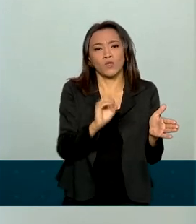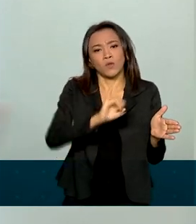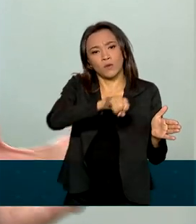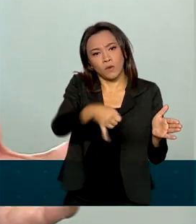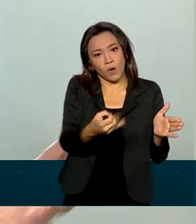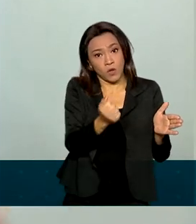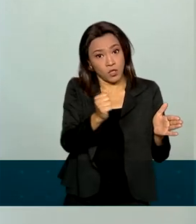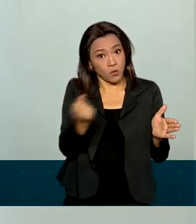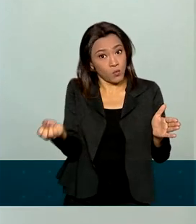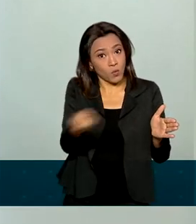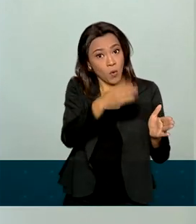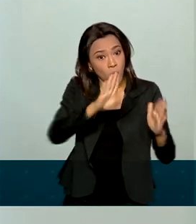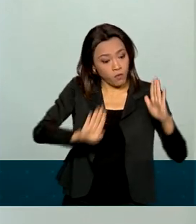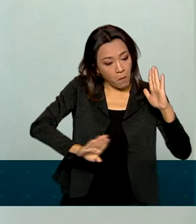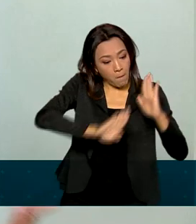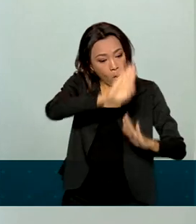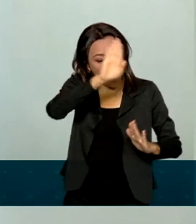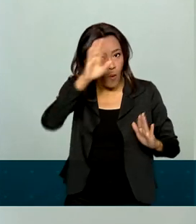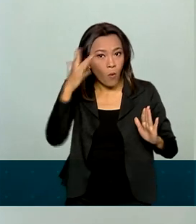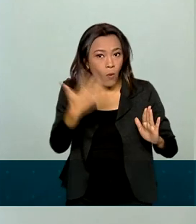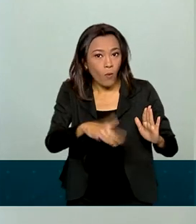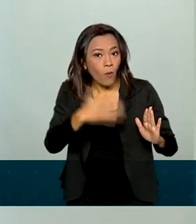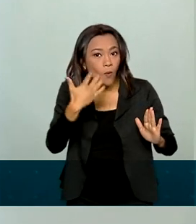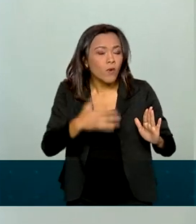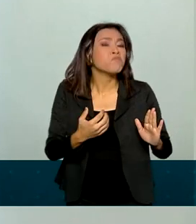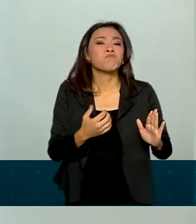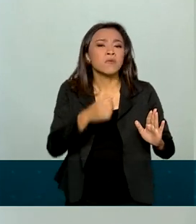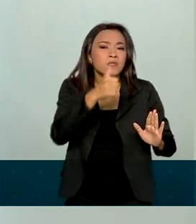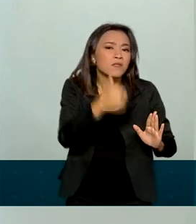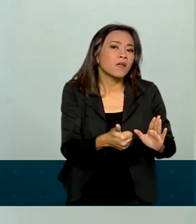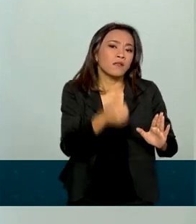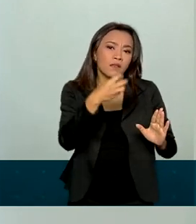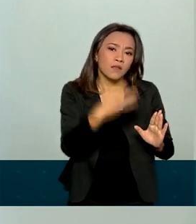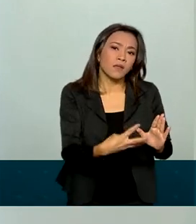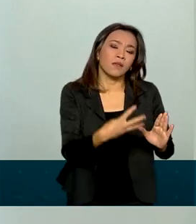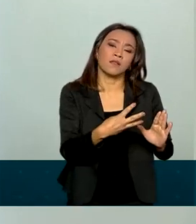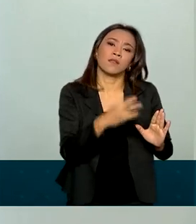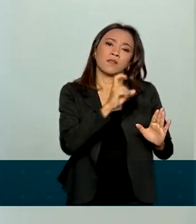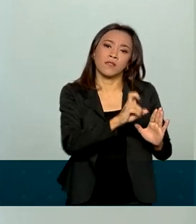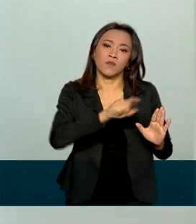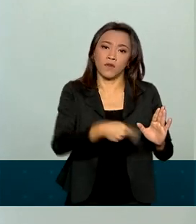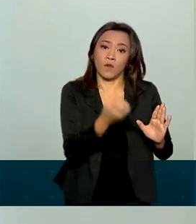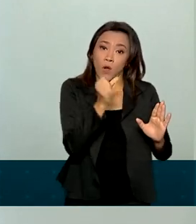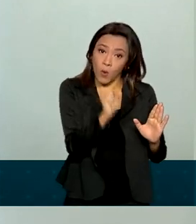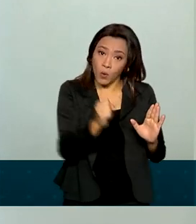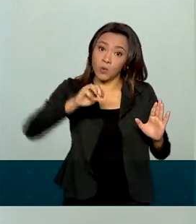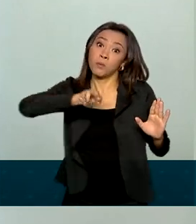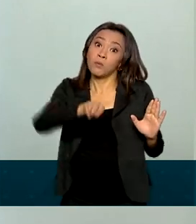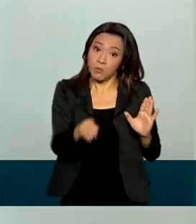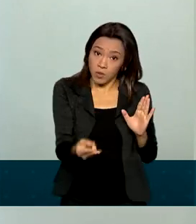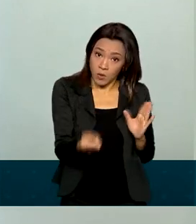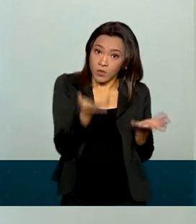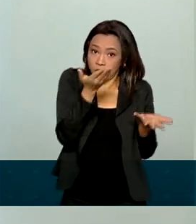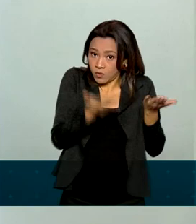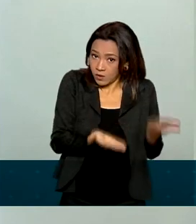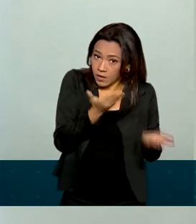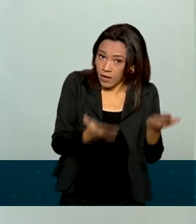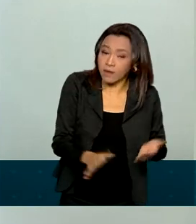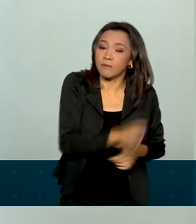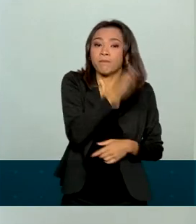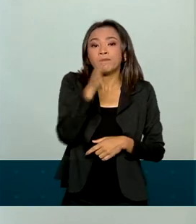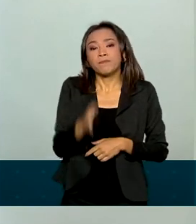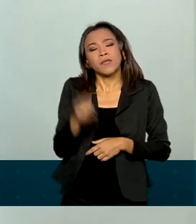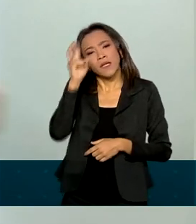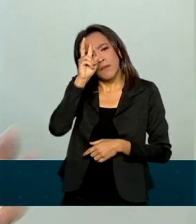recorde no levantamento histórico que seria algo em torno 65,8 milhões de toneladas Lembrando que